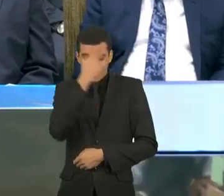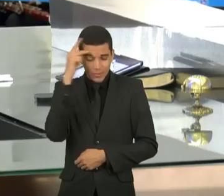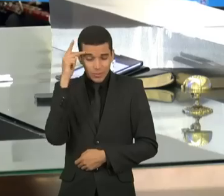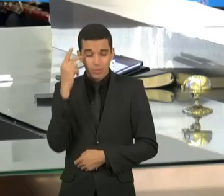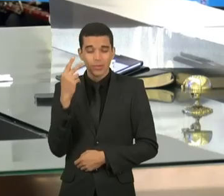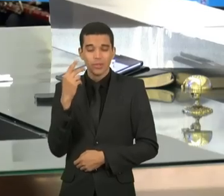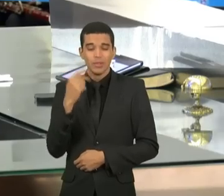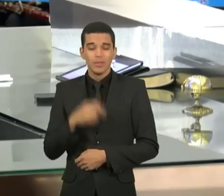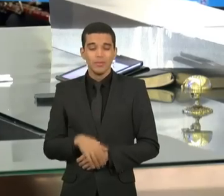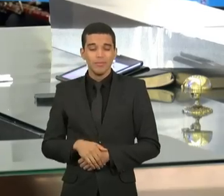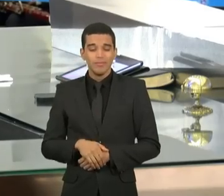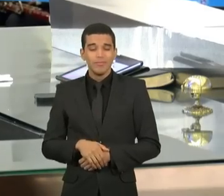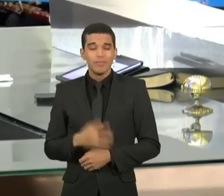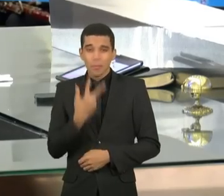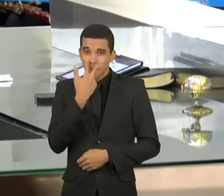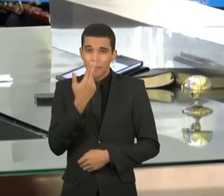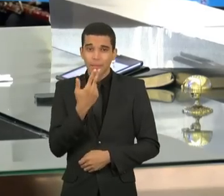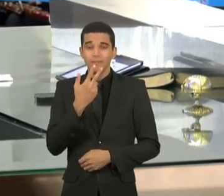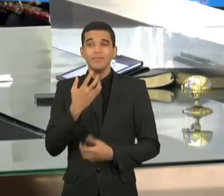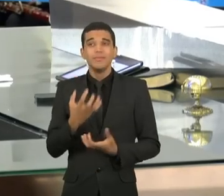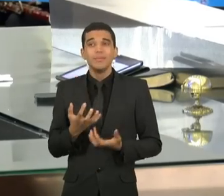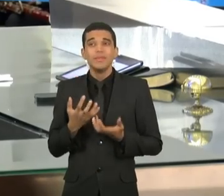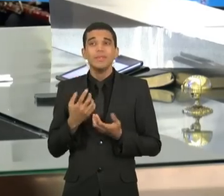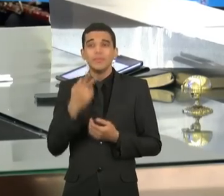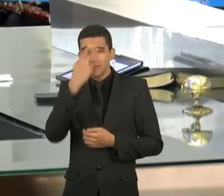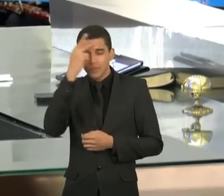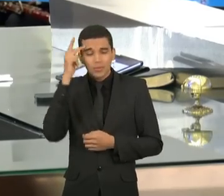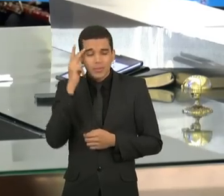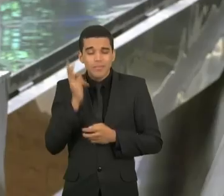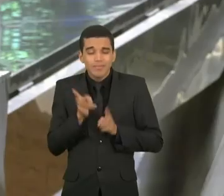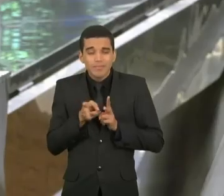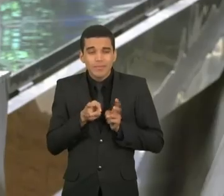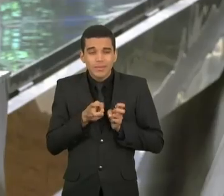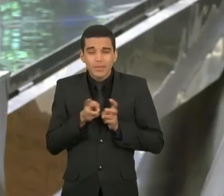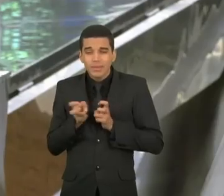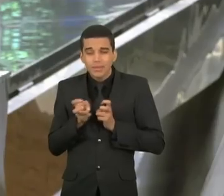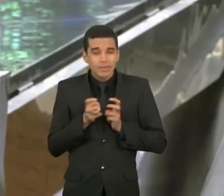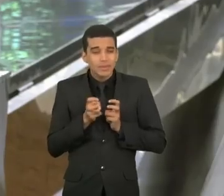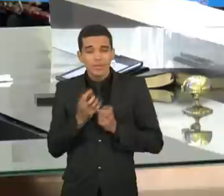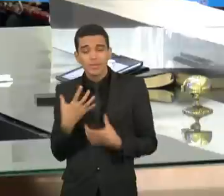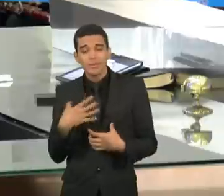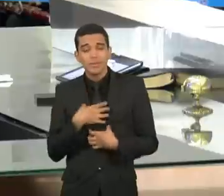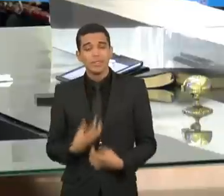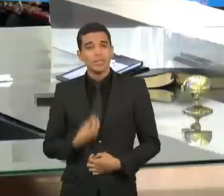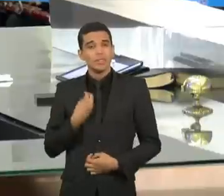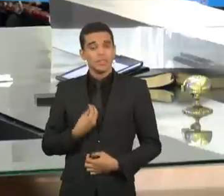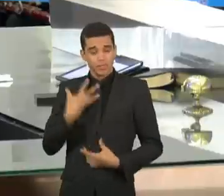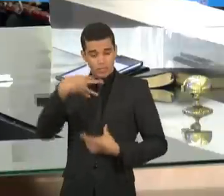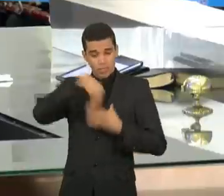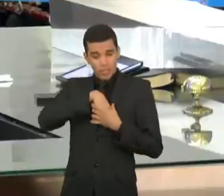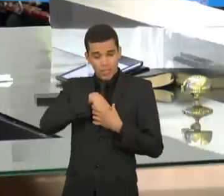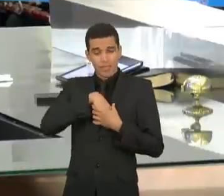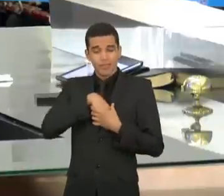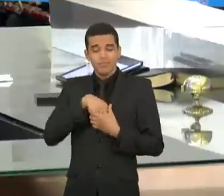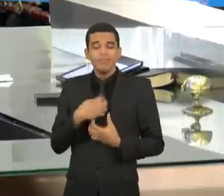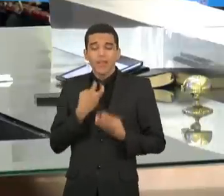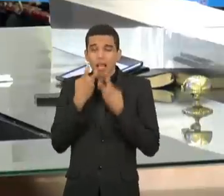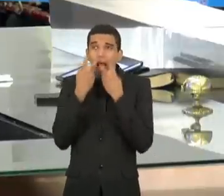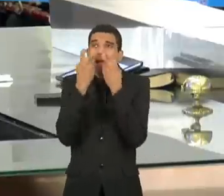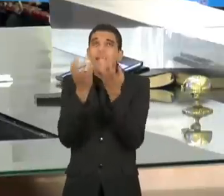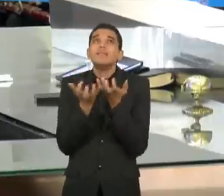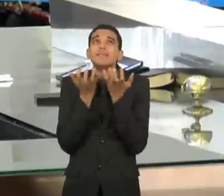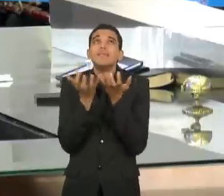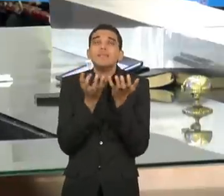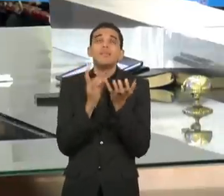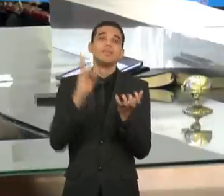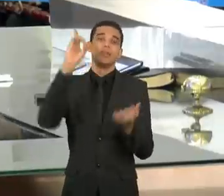me permitam, silencioso, mas perceptível na alma humana por Deus e pela eternidade,